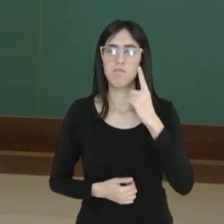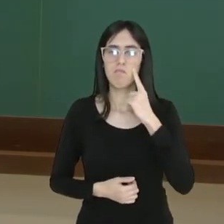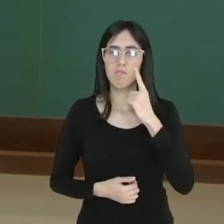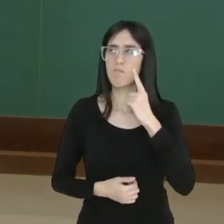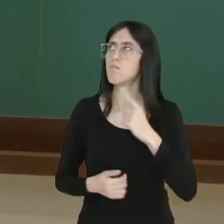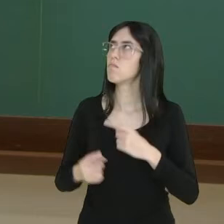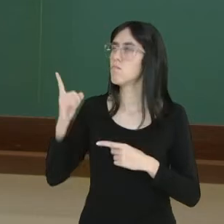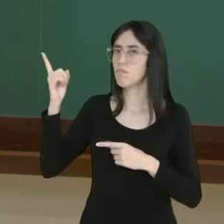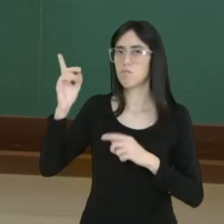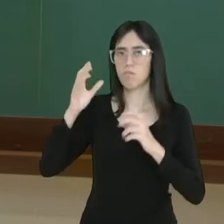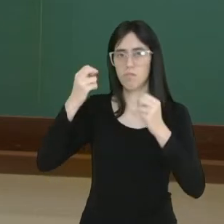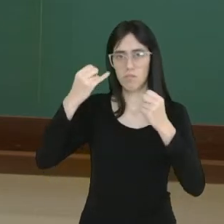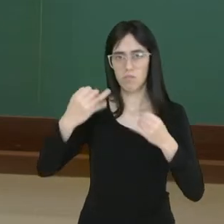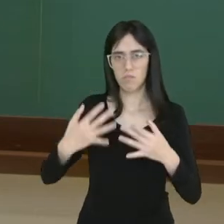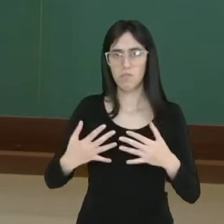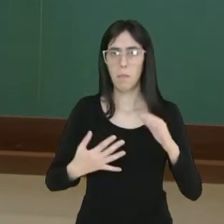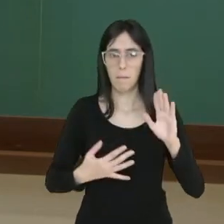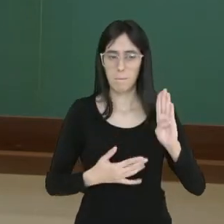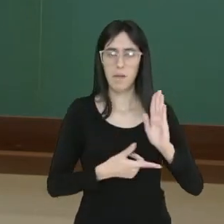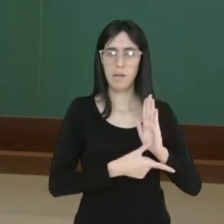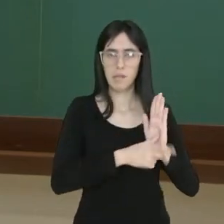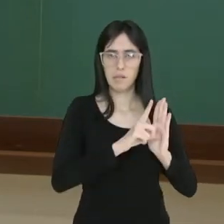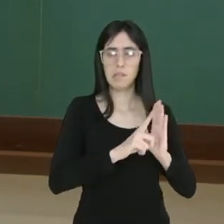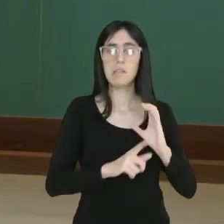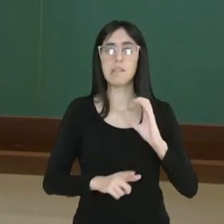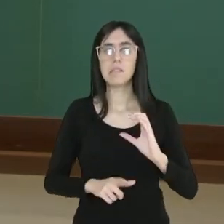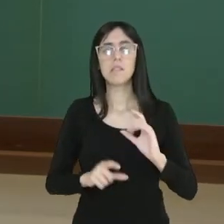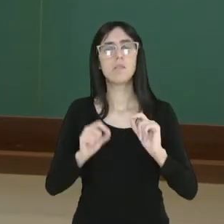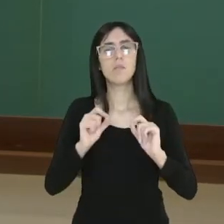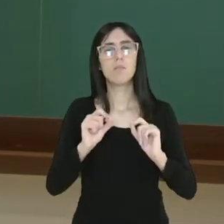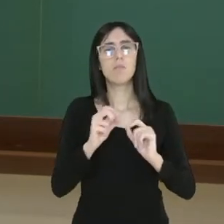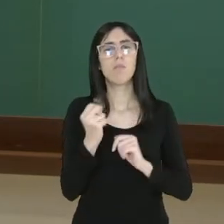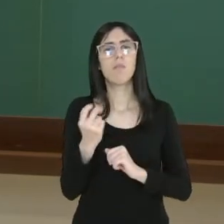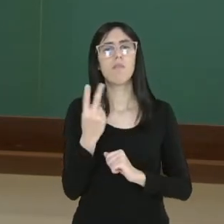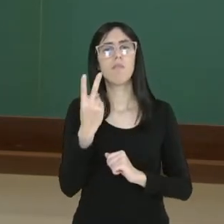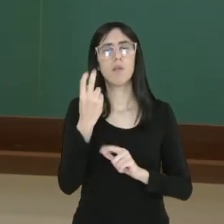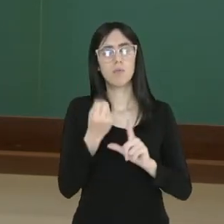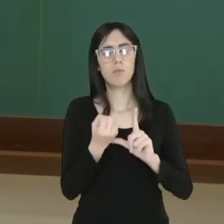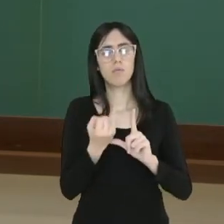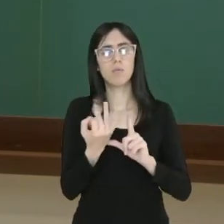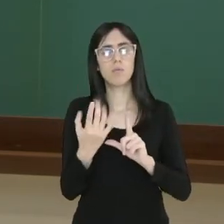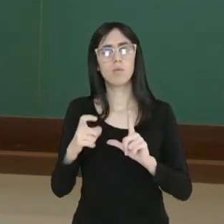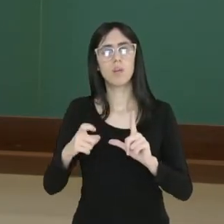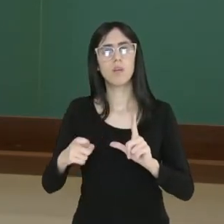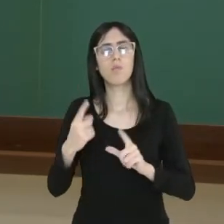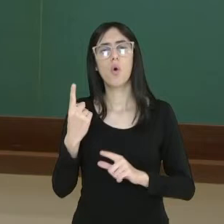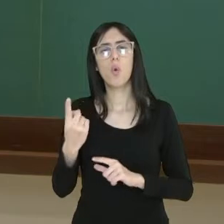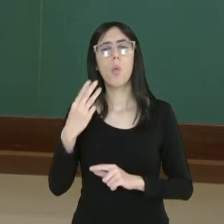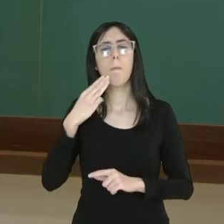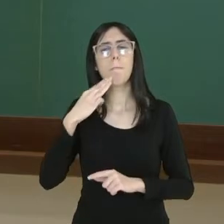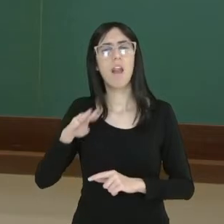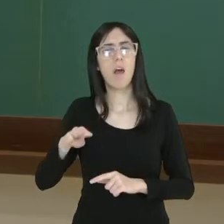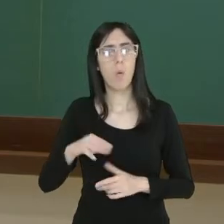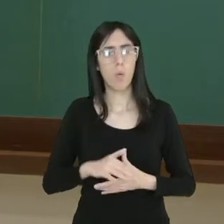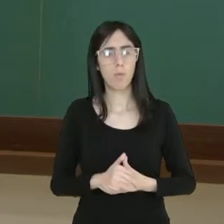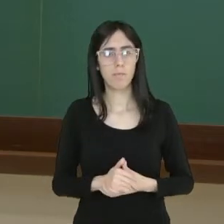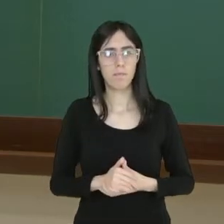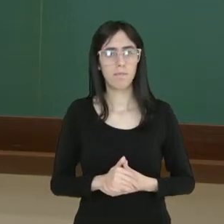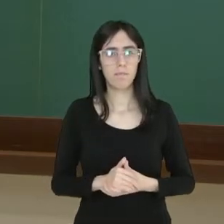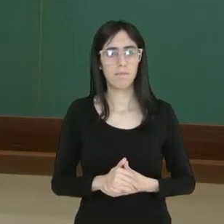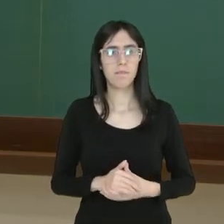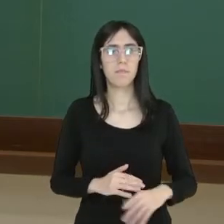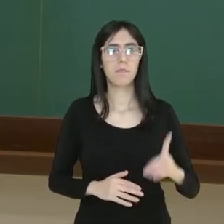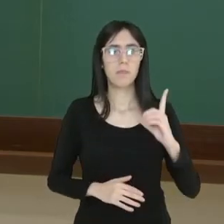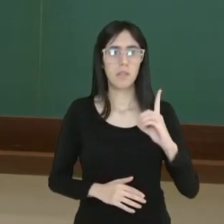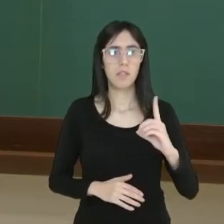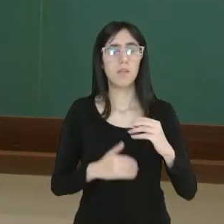que você observou na letra B, qual é o valor do logaritmo de 1 milhão? E letra D, qual seria o